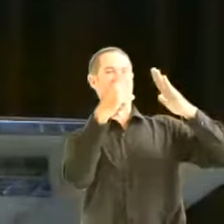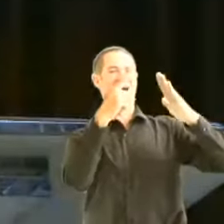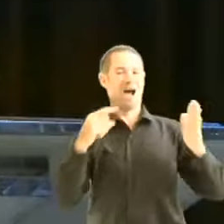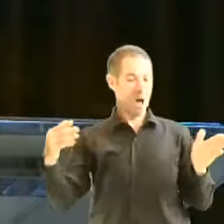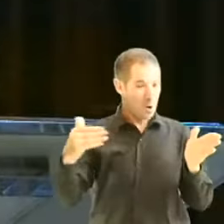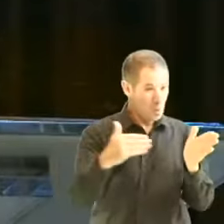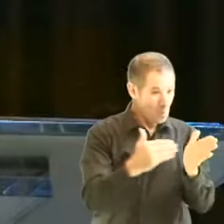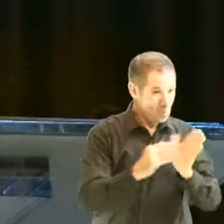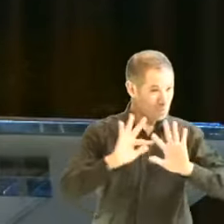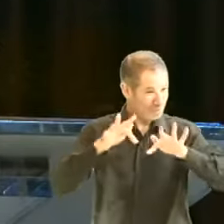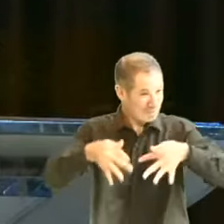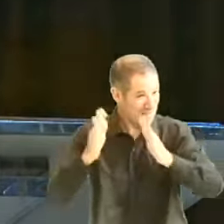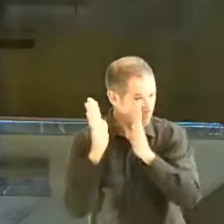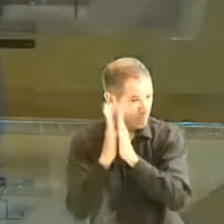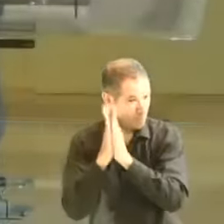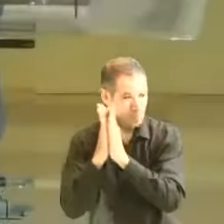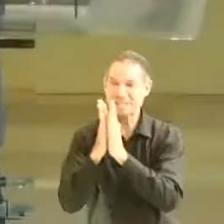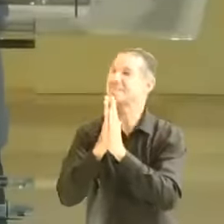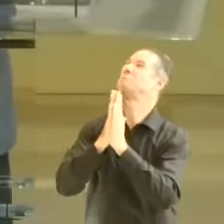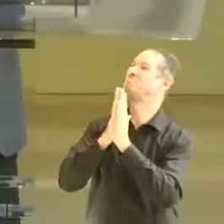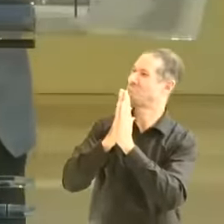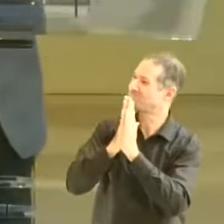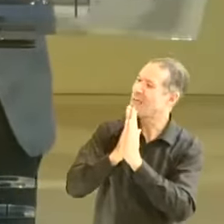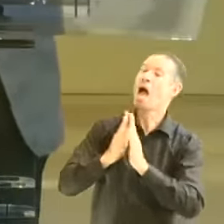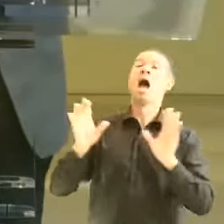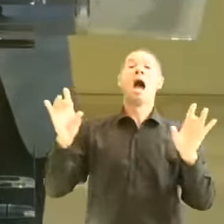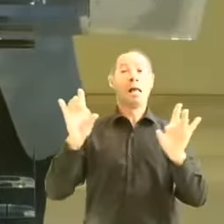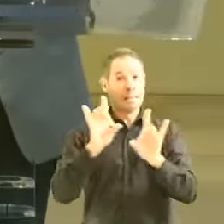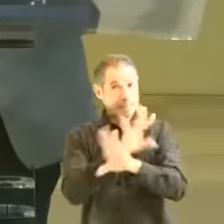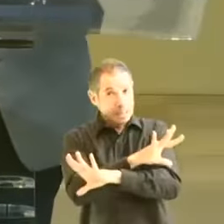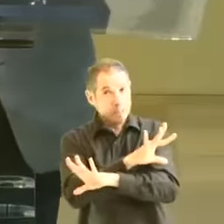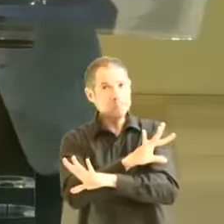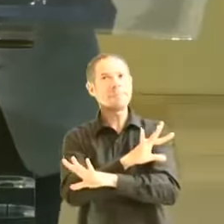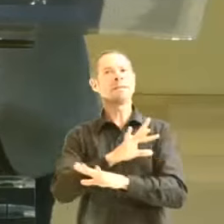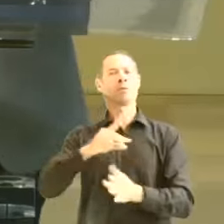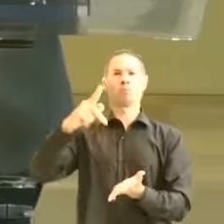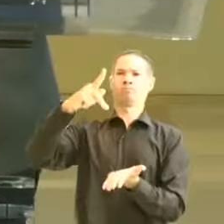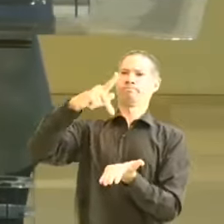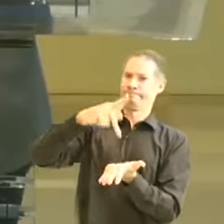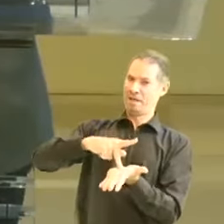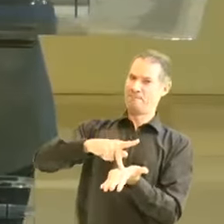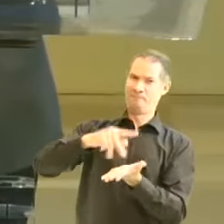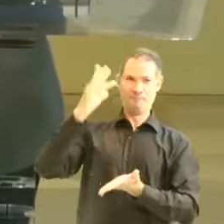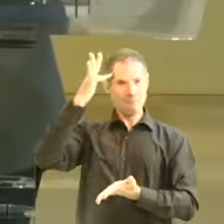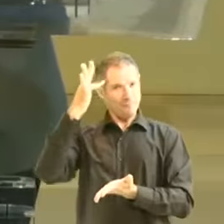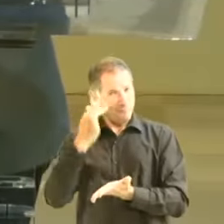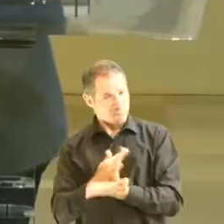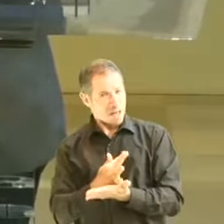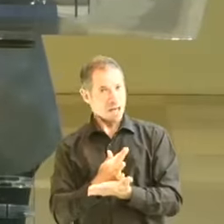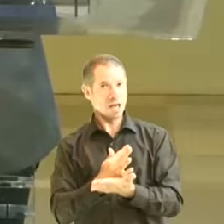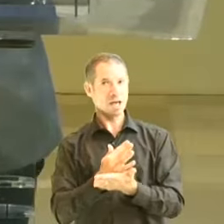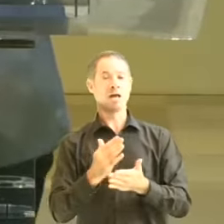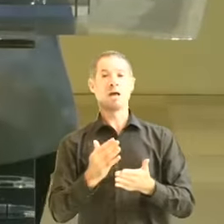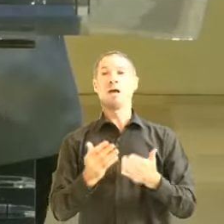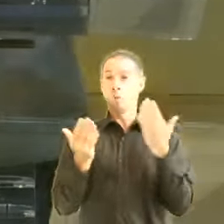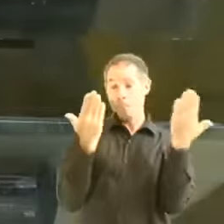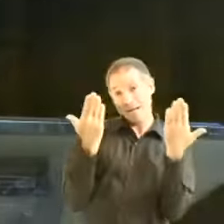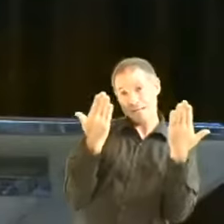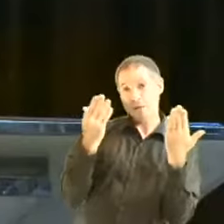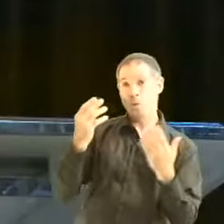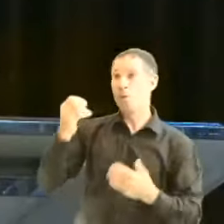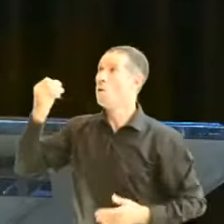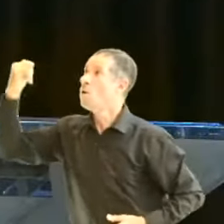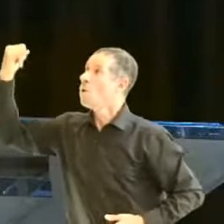no final dessa oração, e ela termina com essa afirmação de fé. É como se o profeta estivesse